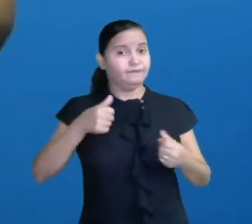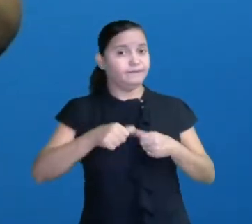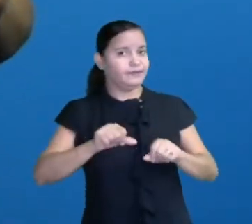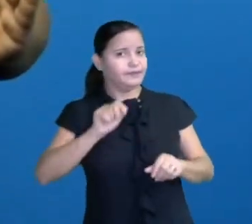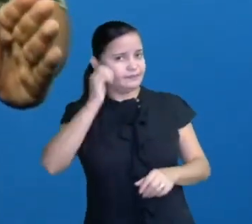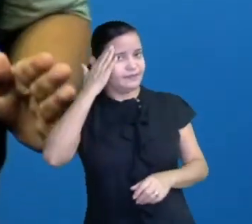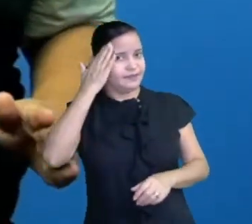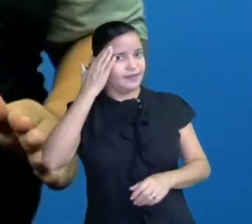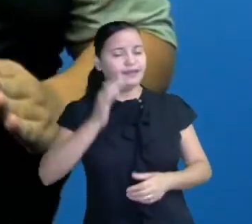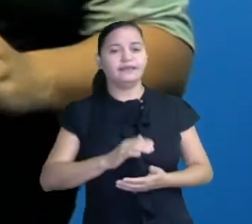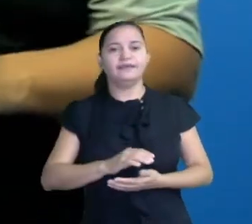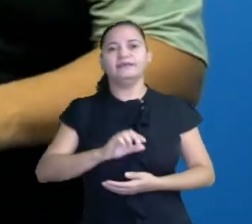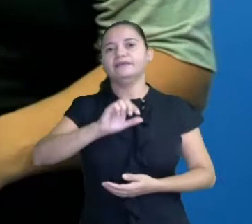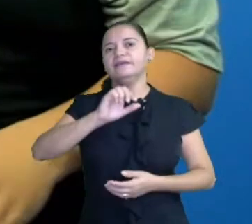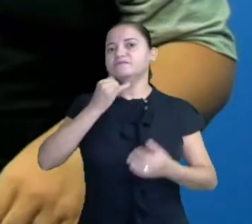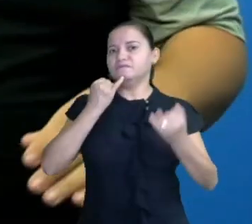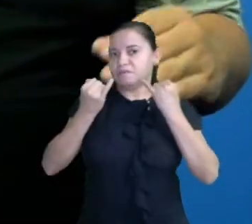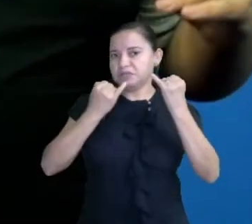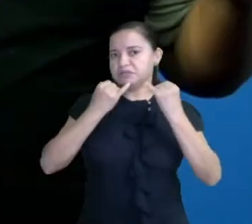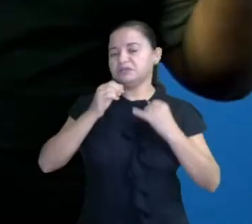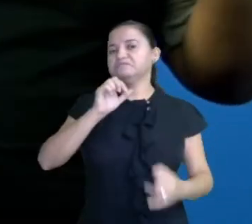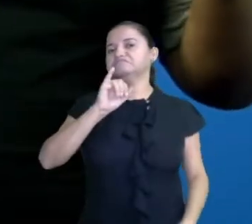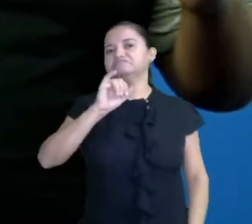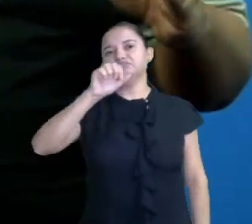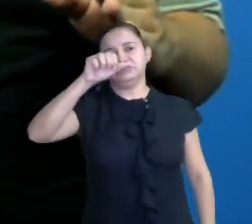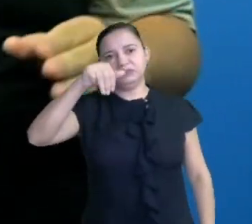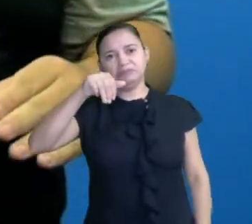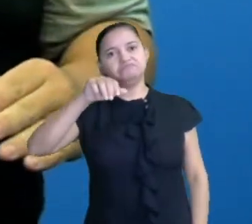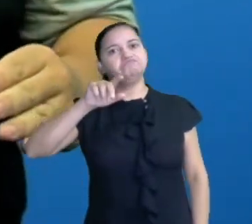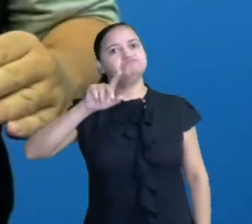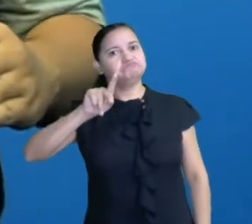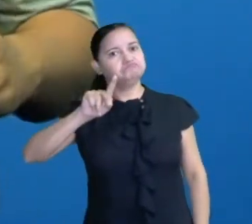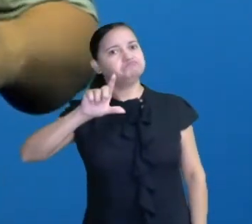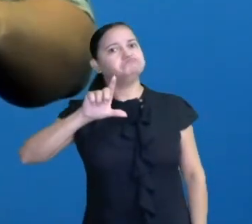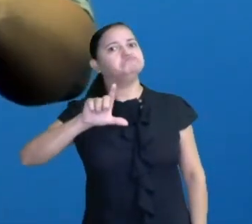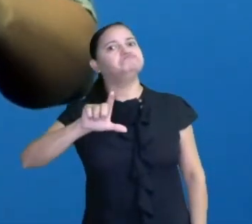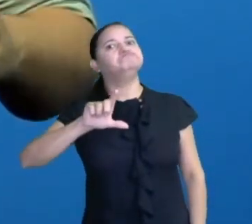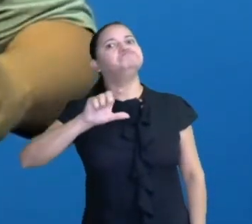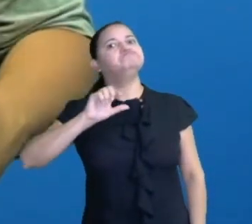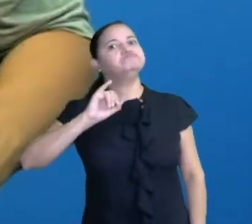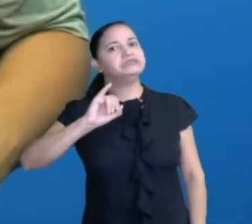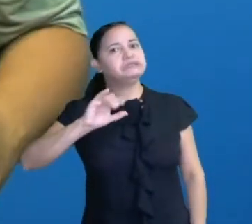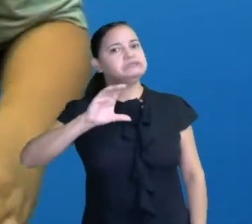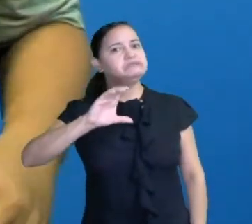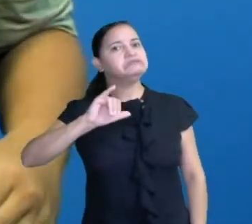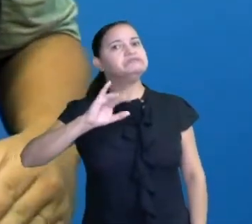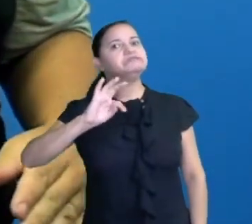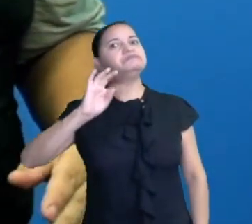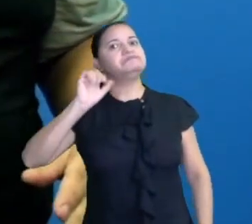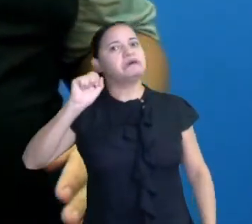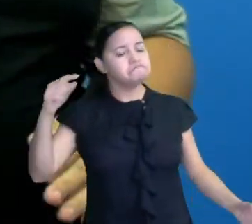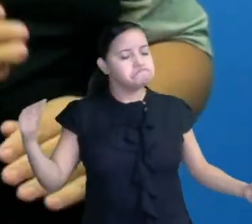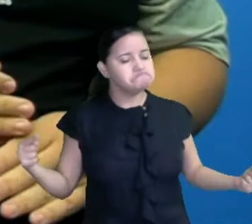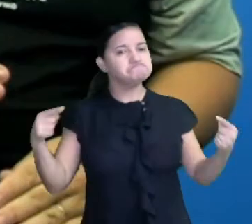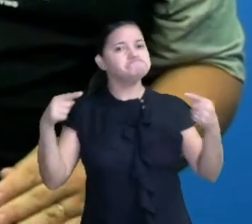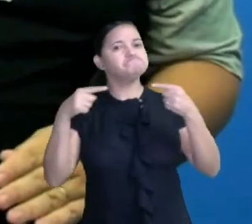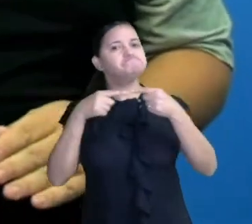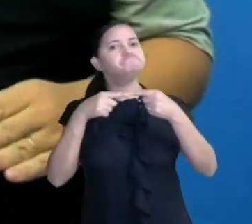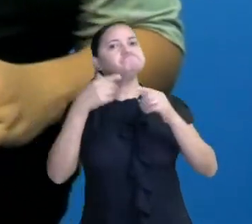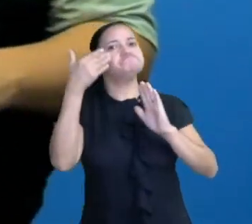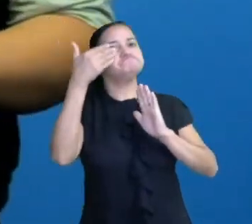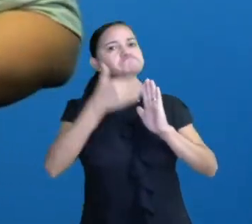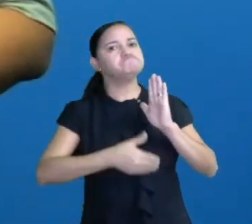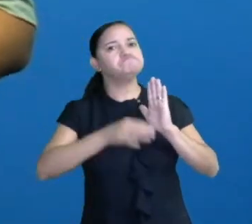claro, temos informações implícitas. O autor utilizou e a gente decifrou aqui nesse diálogo